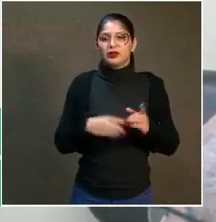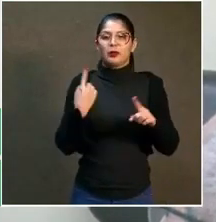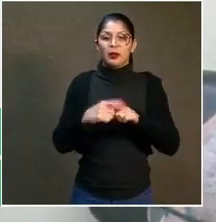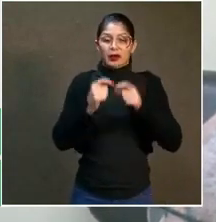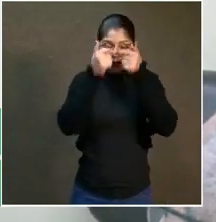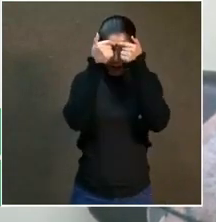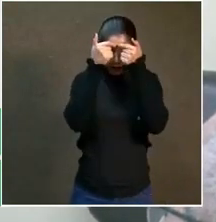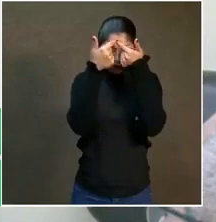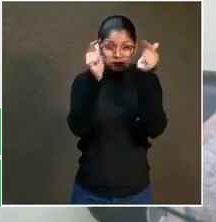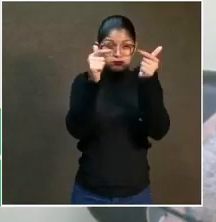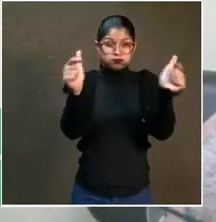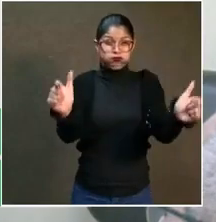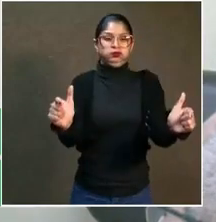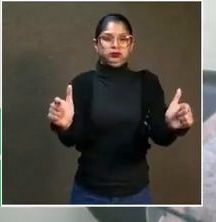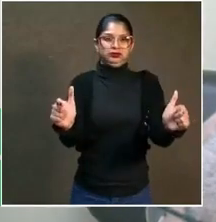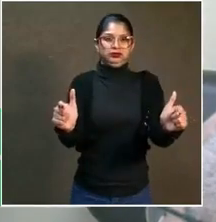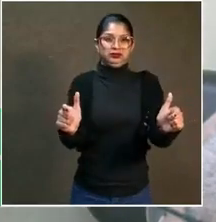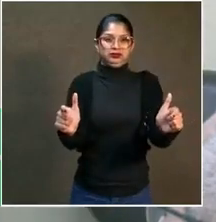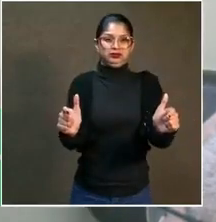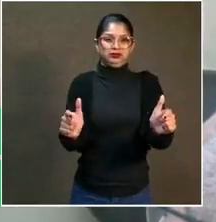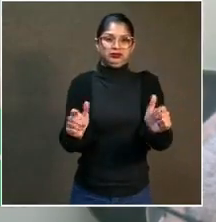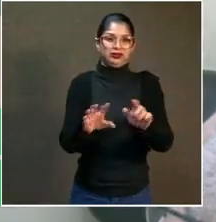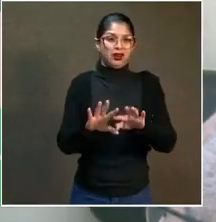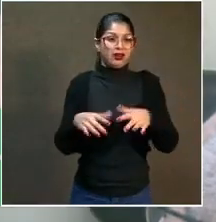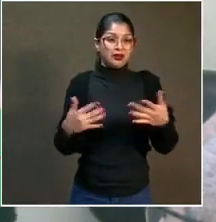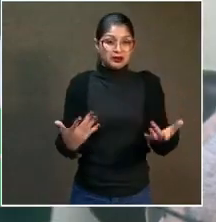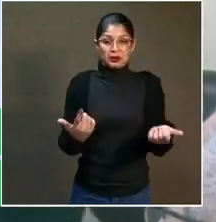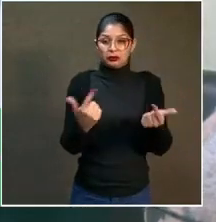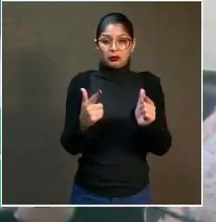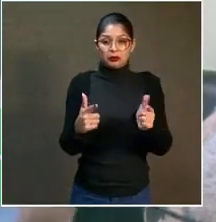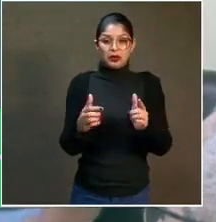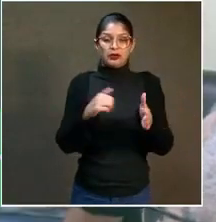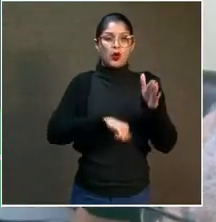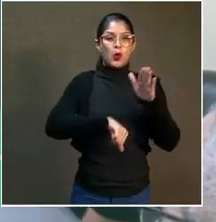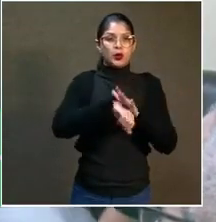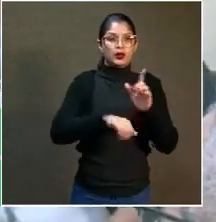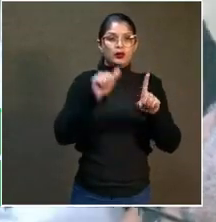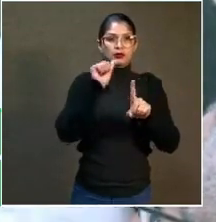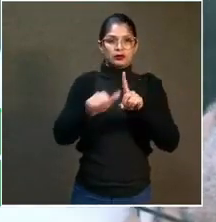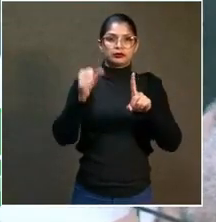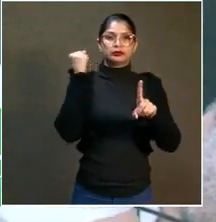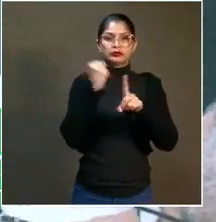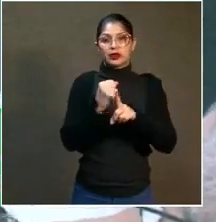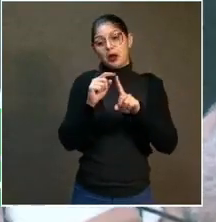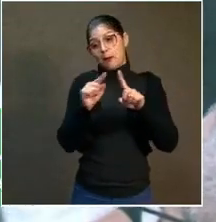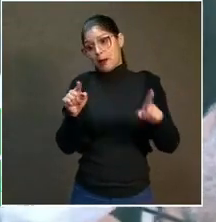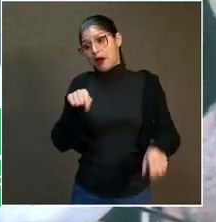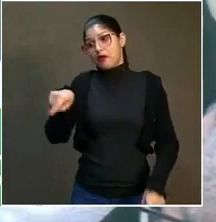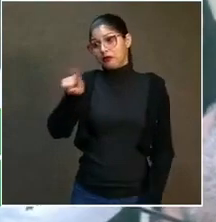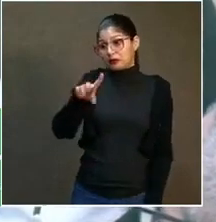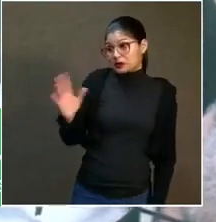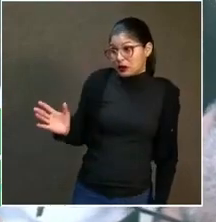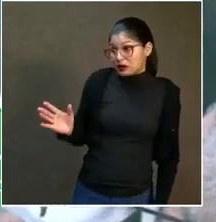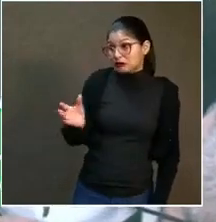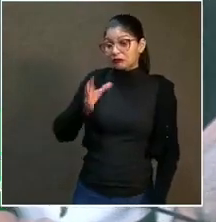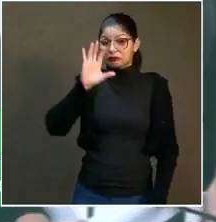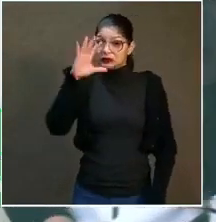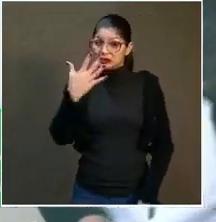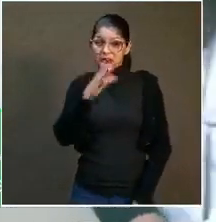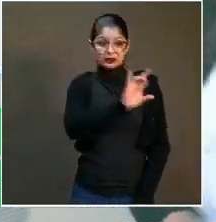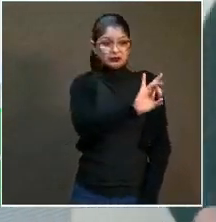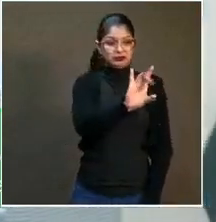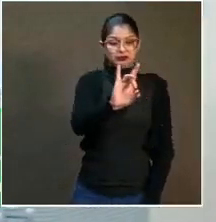estresse absurdo que foi feito ali. Eu entendo que não teve feminicídio, mas vossas excelências assim vão melhor